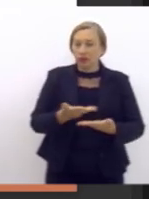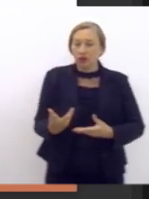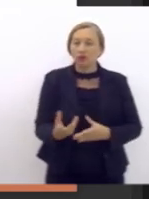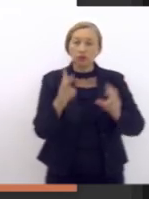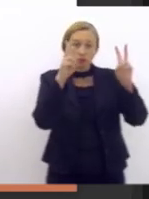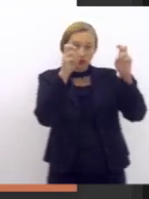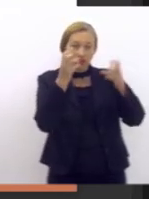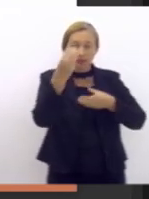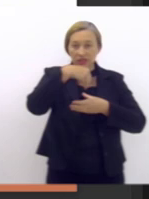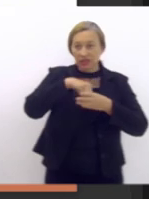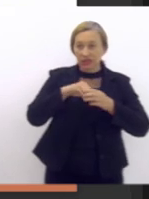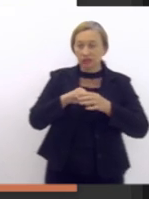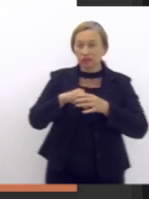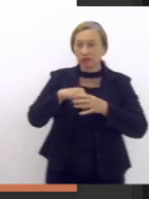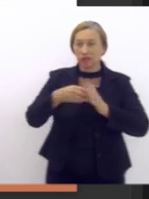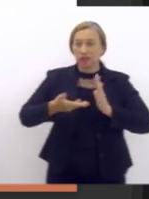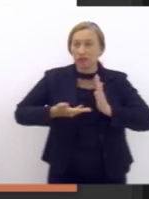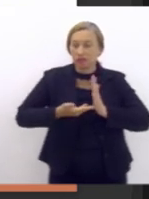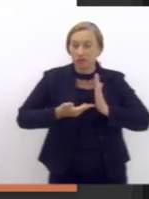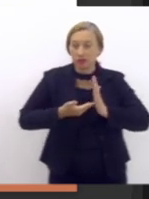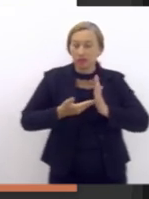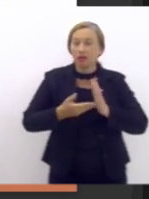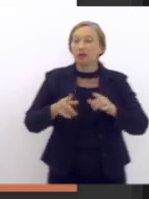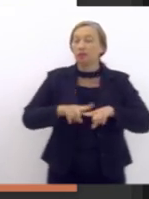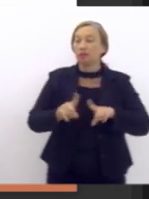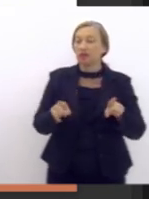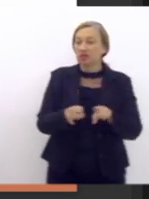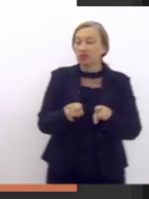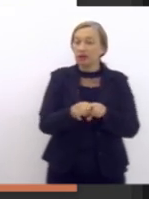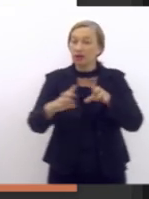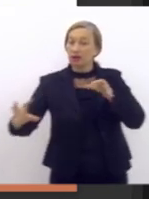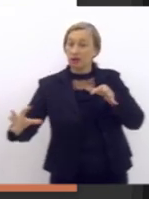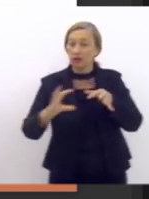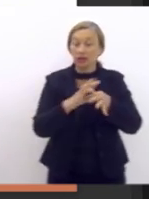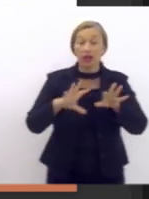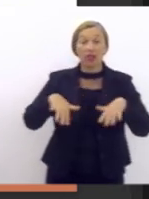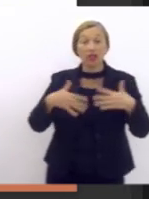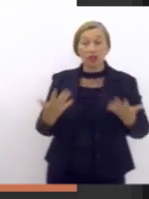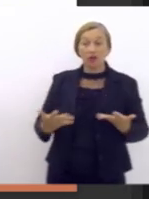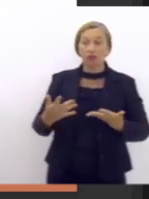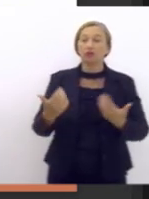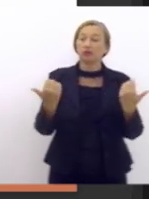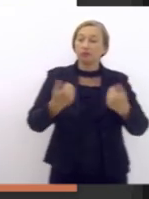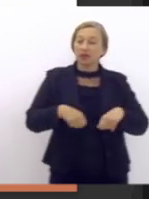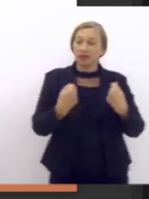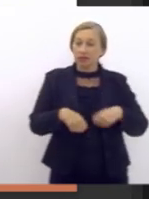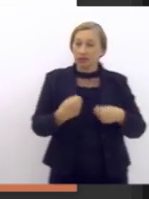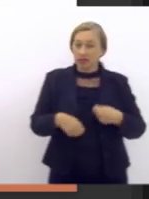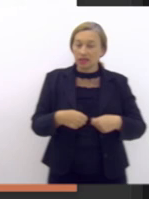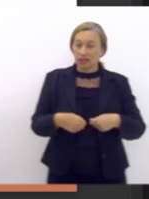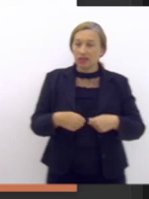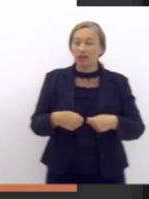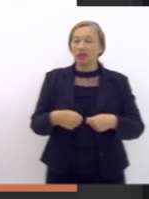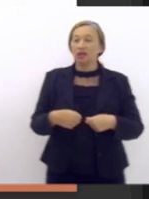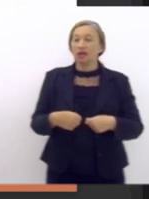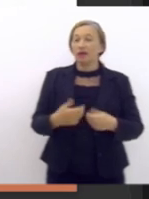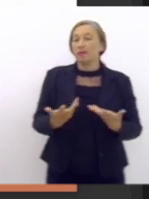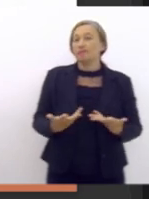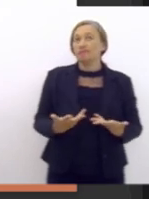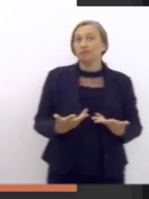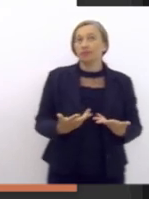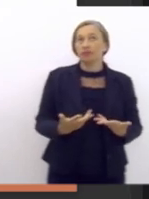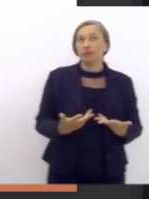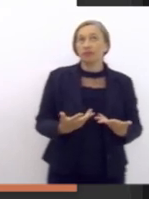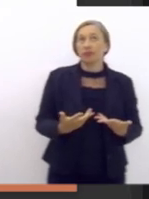da Câmara dos Deputados, mas também externos à Câmara dos Deputados. Então, quando a gente precisa ver se uma lei